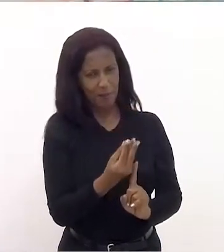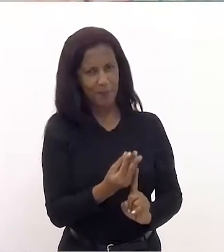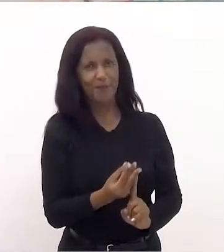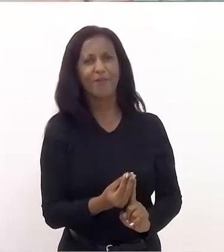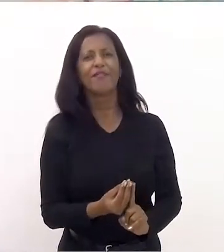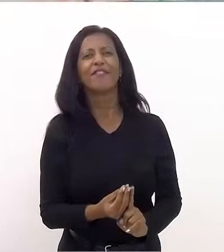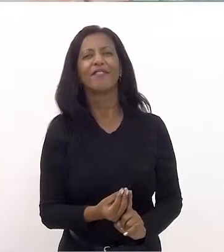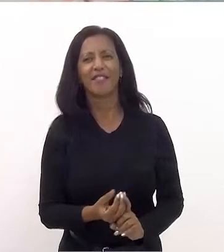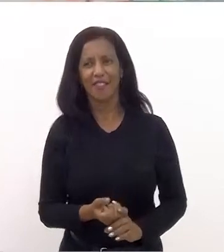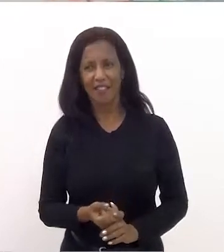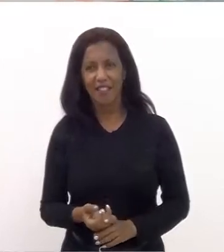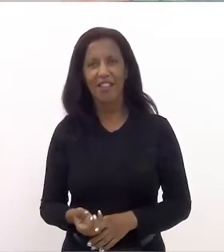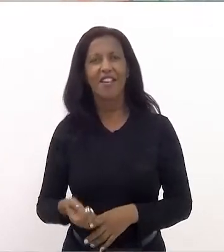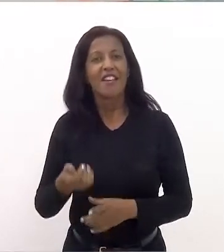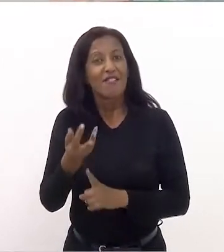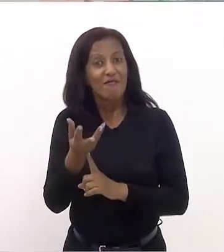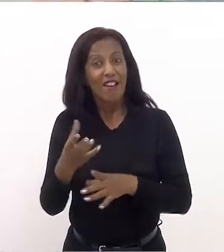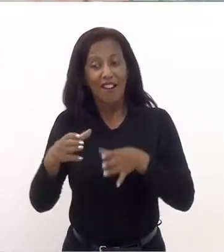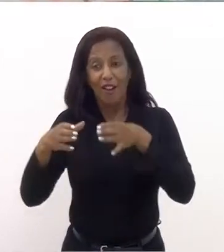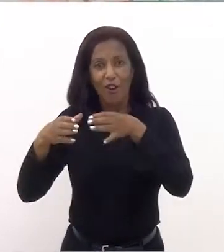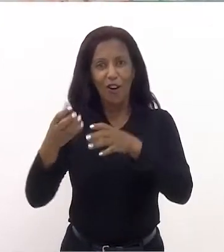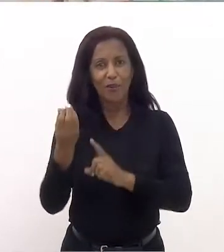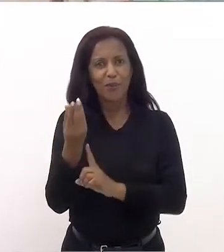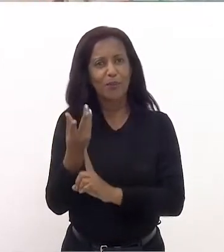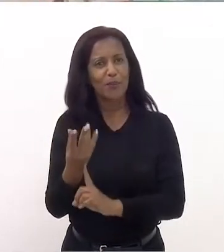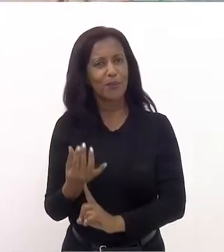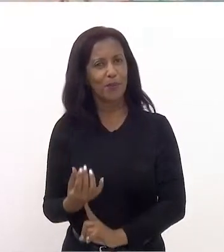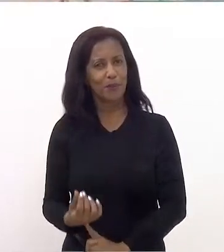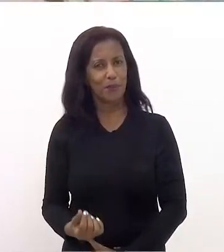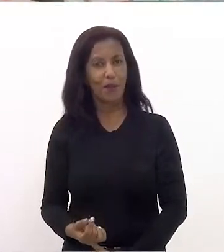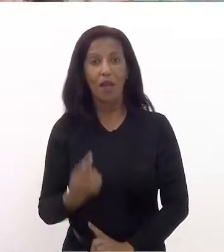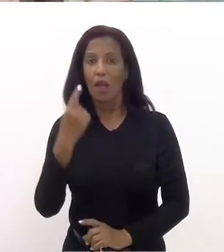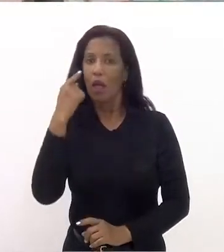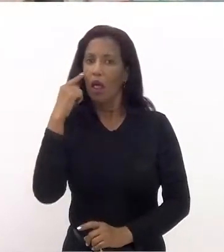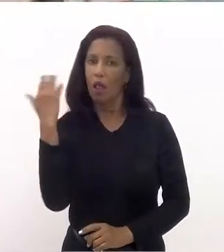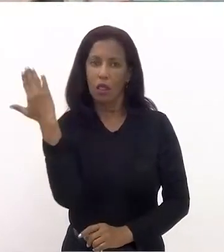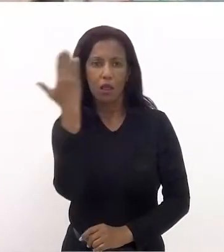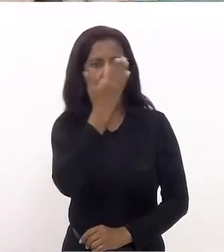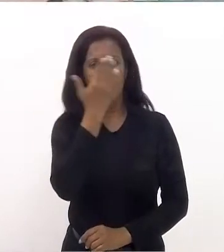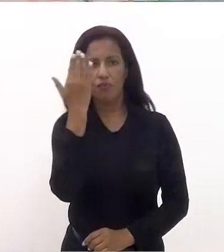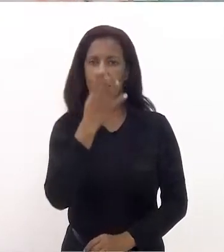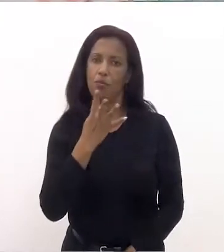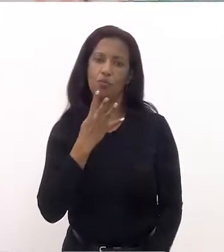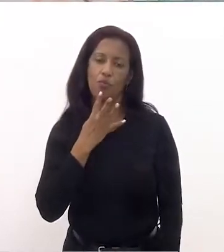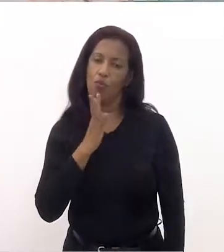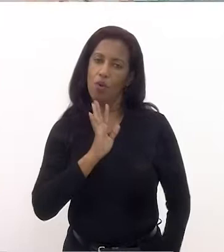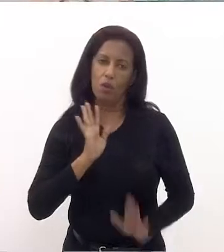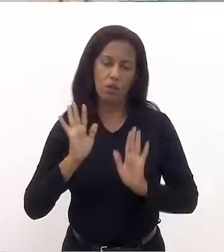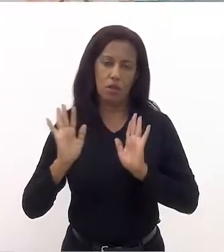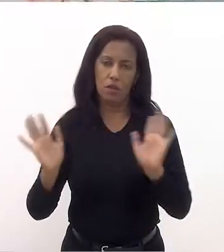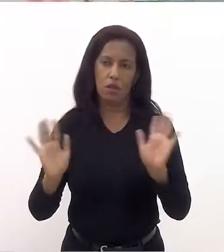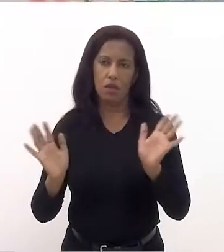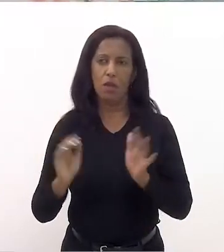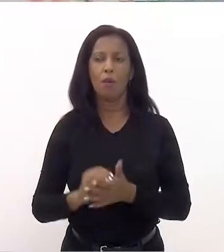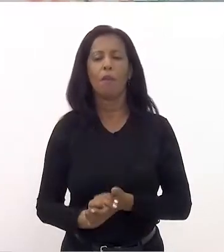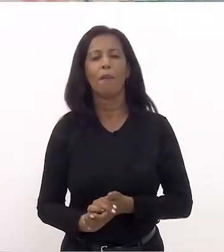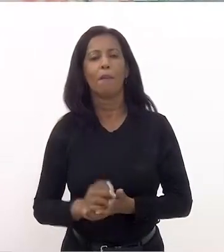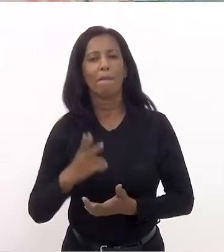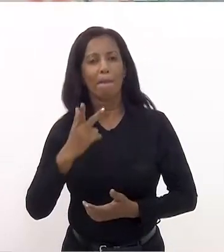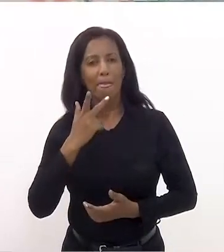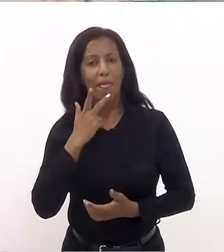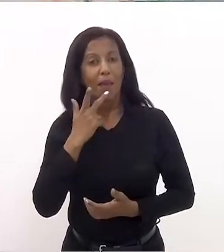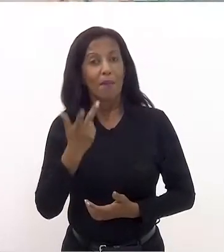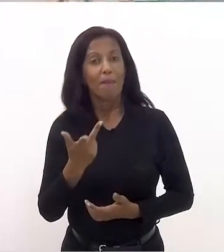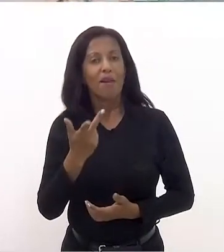queimando, uma vela grossa. Quer dizer, ela não viu esse poema, ela não conheceu, mas